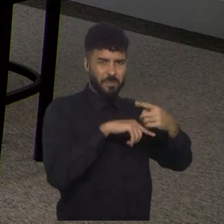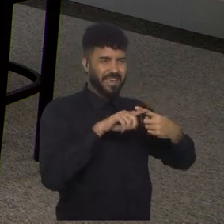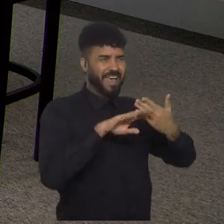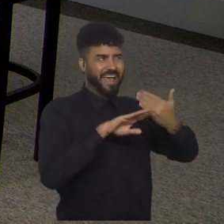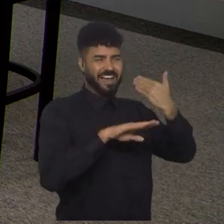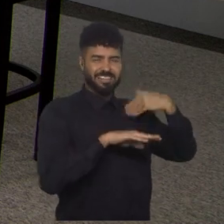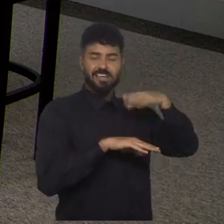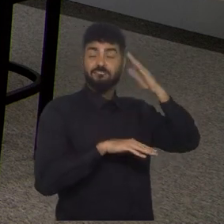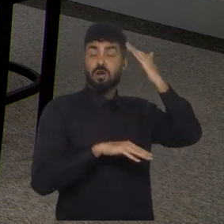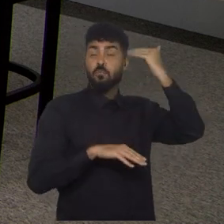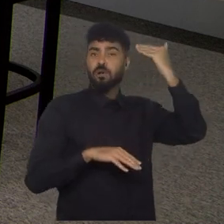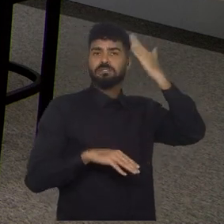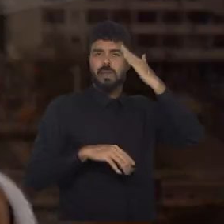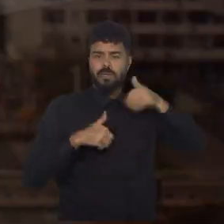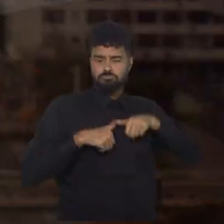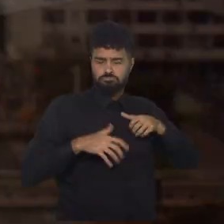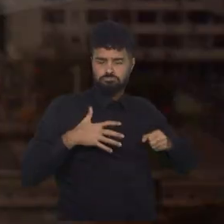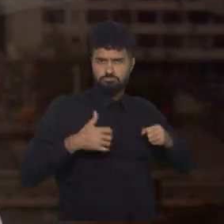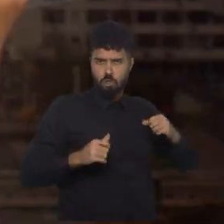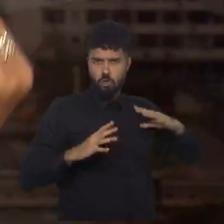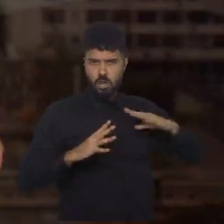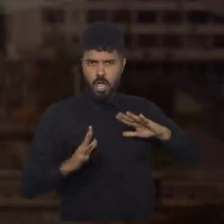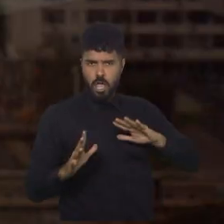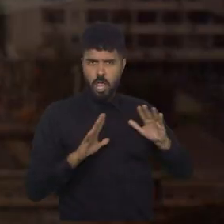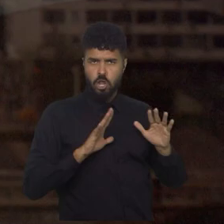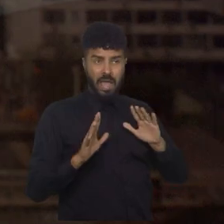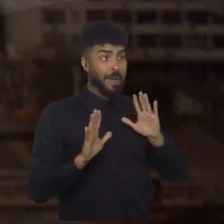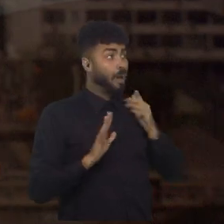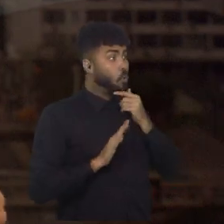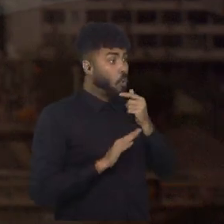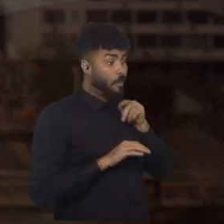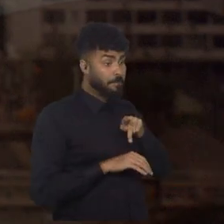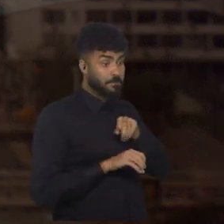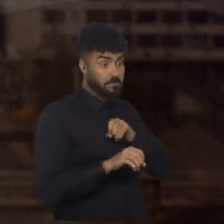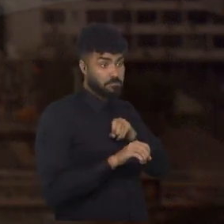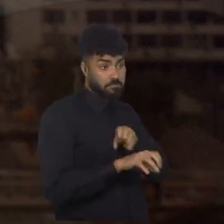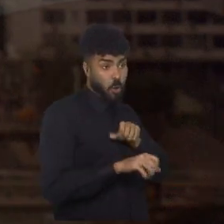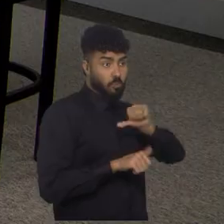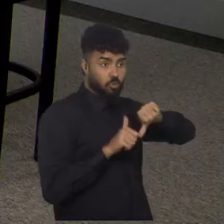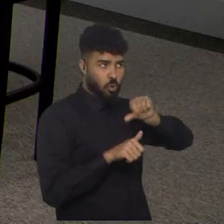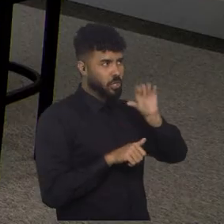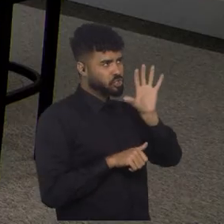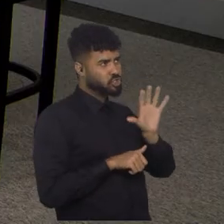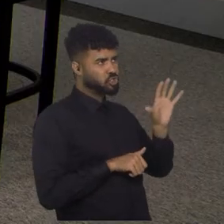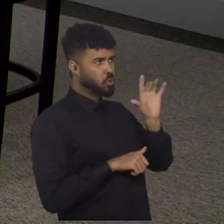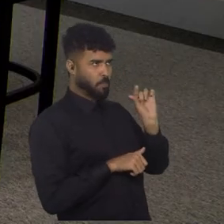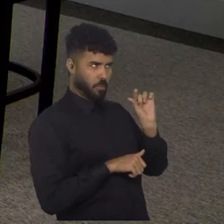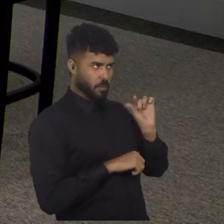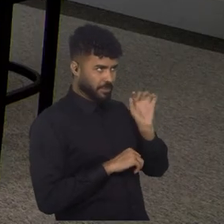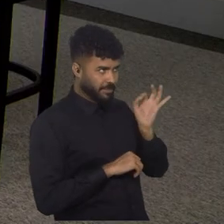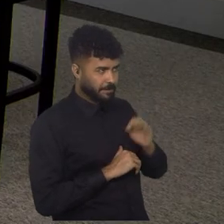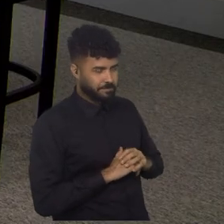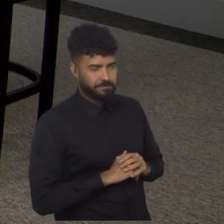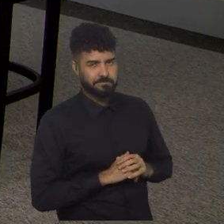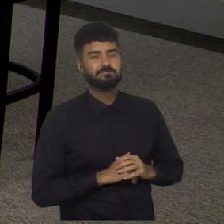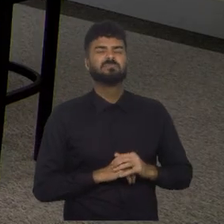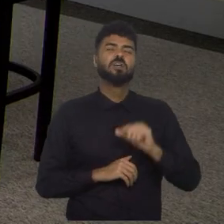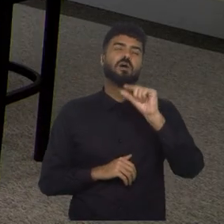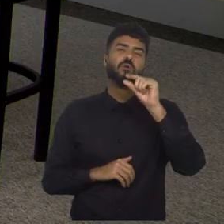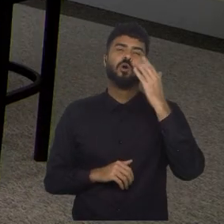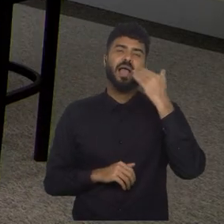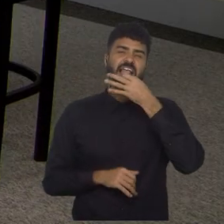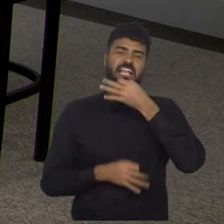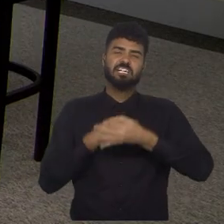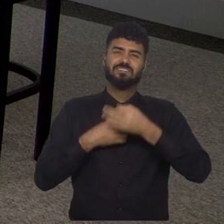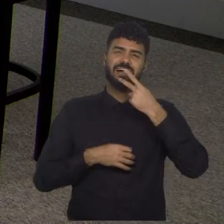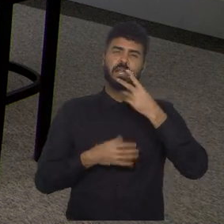conhecida pela defesa, mas ele conseguiu mudar um pouco esse estilo, né? É, tinha uma crítica ali, né, que era uma